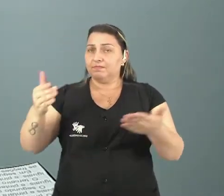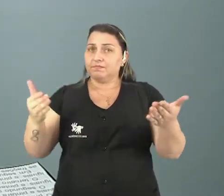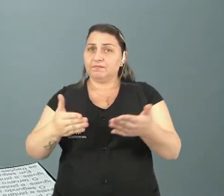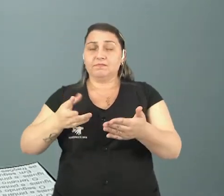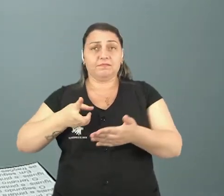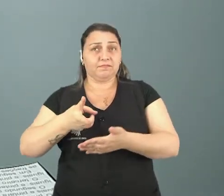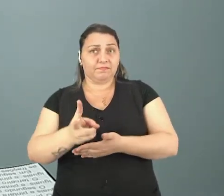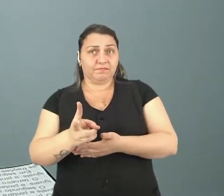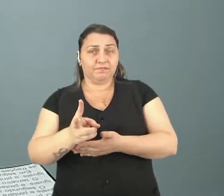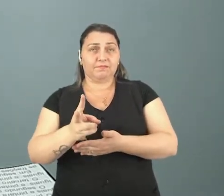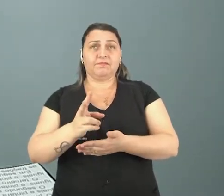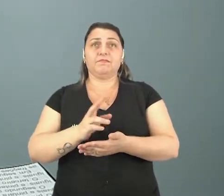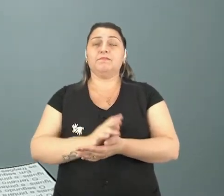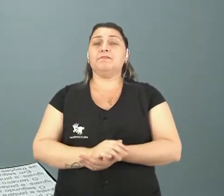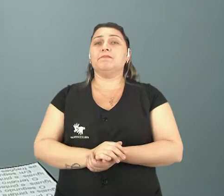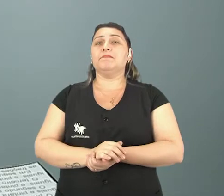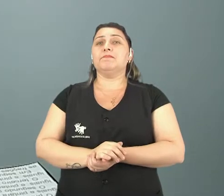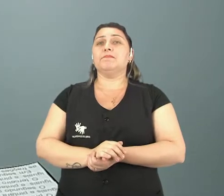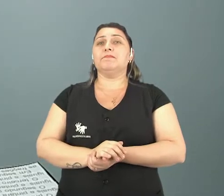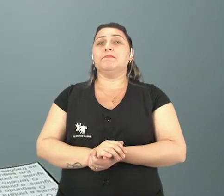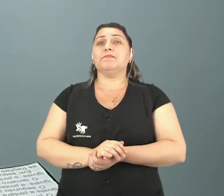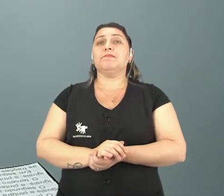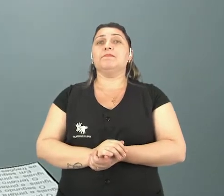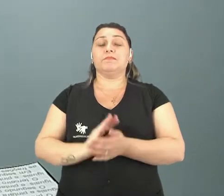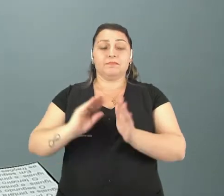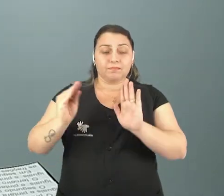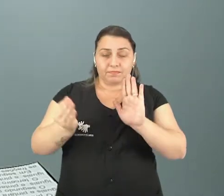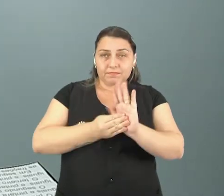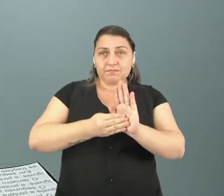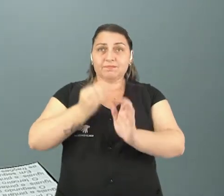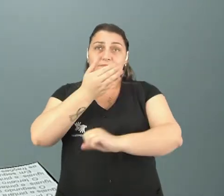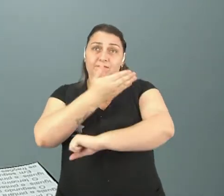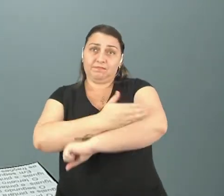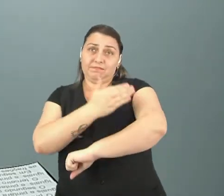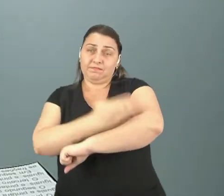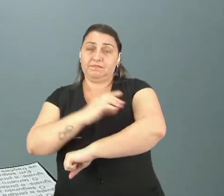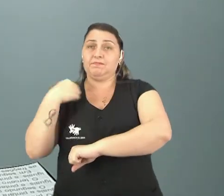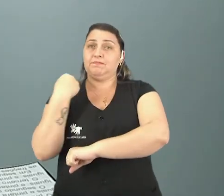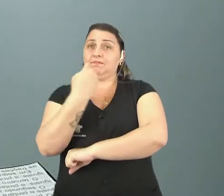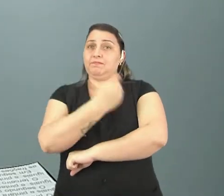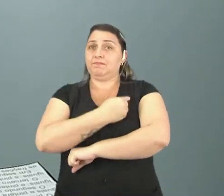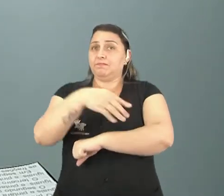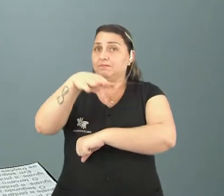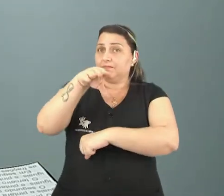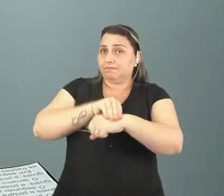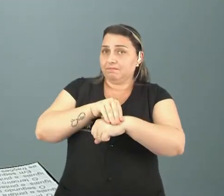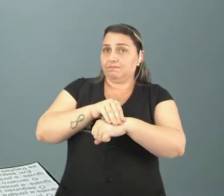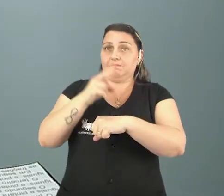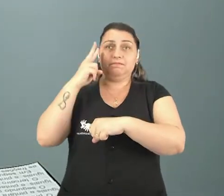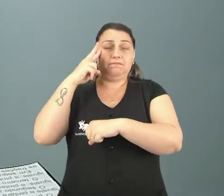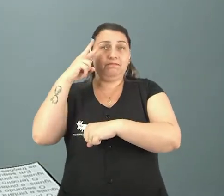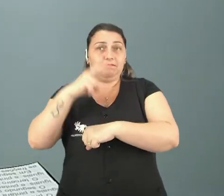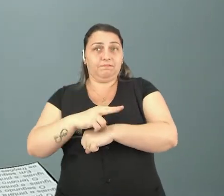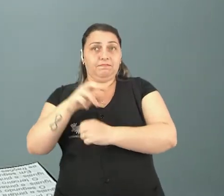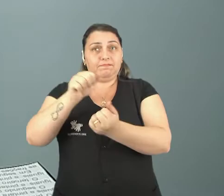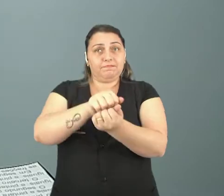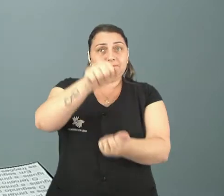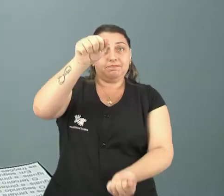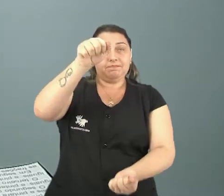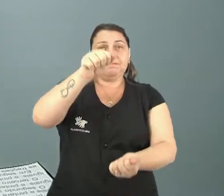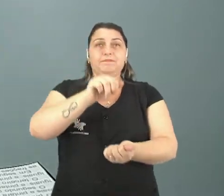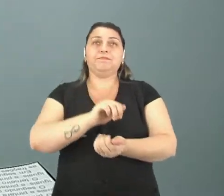vamos continuar. Aliás, vamos colocar em prática os nossos conhecimentos. Observe aqui no cartaz.